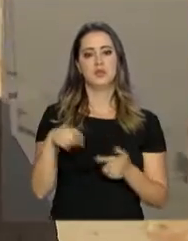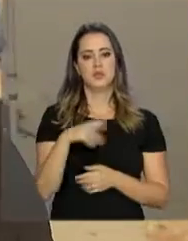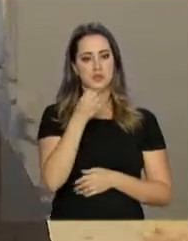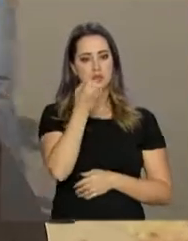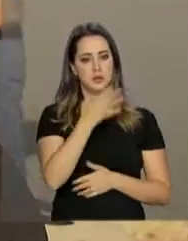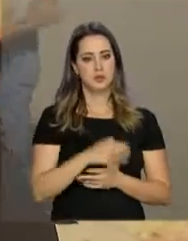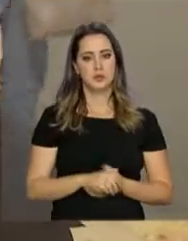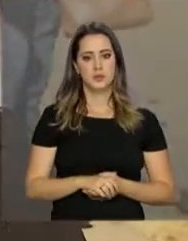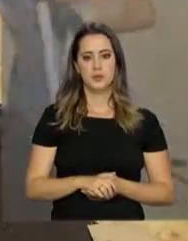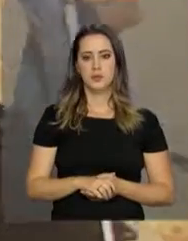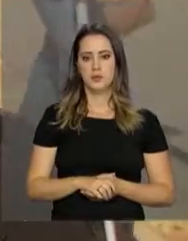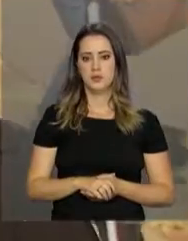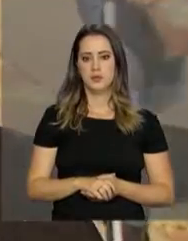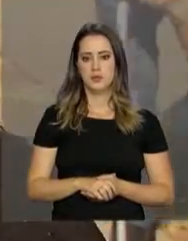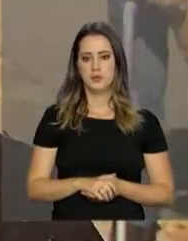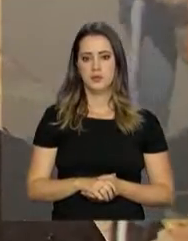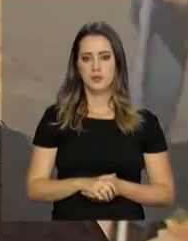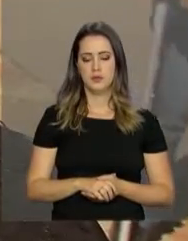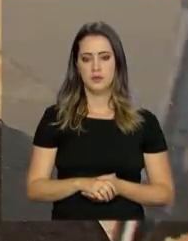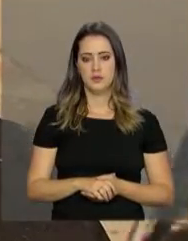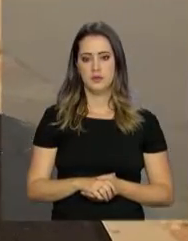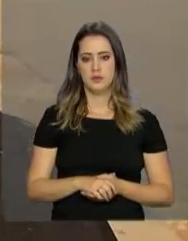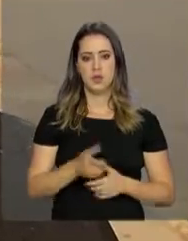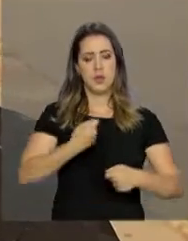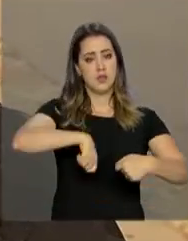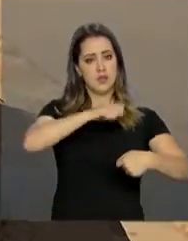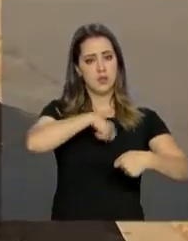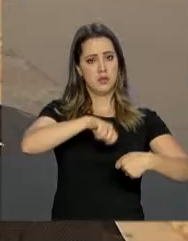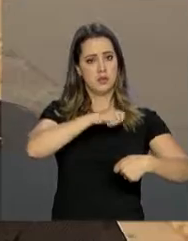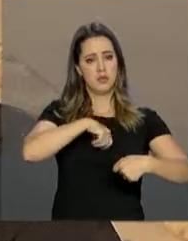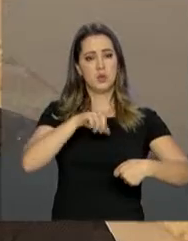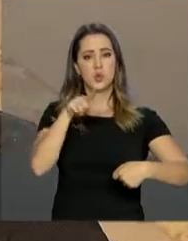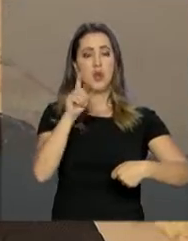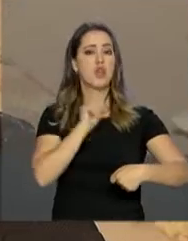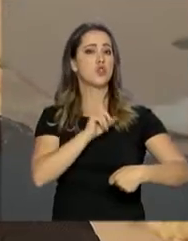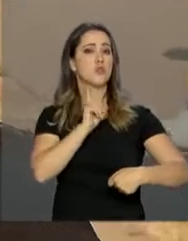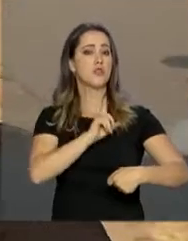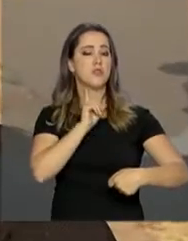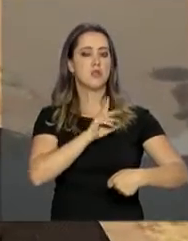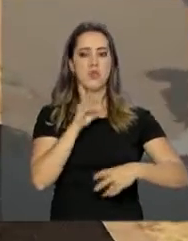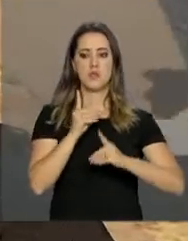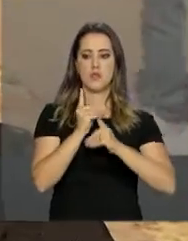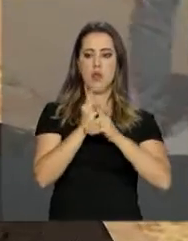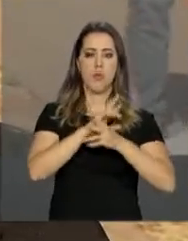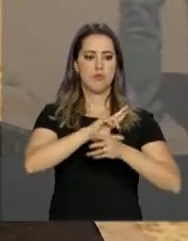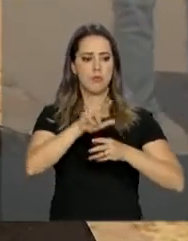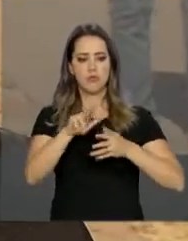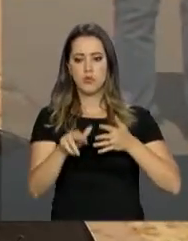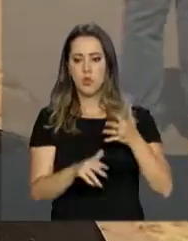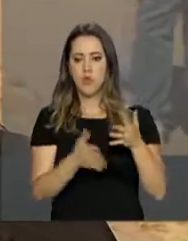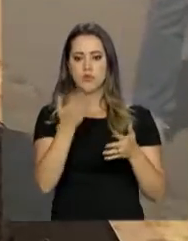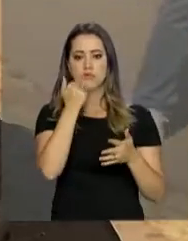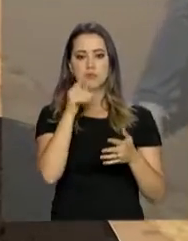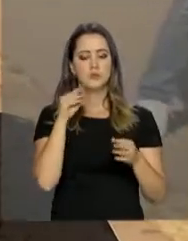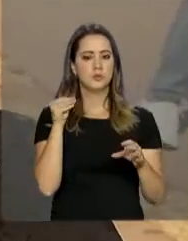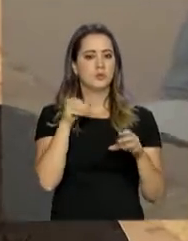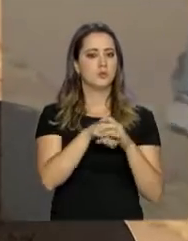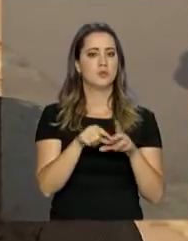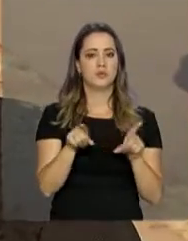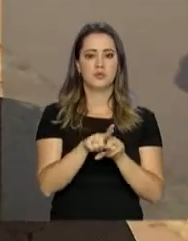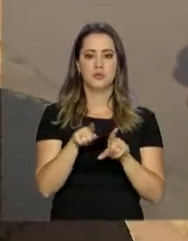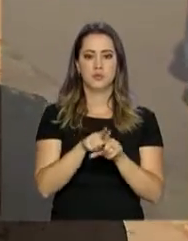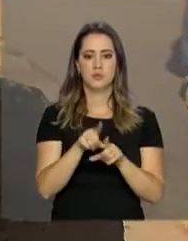bem avaliada de mora em belo horizonte nem que a gastronomia de minas então é se você encontrar várias coisa e tem também